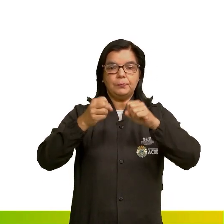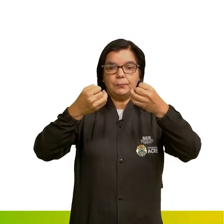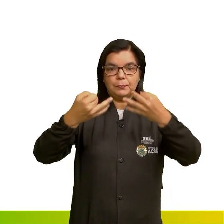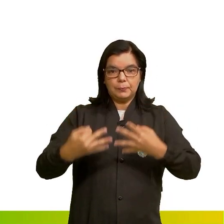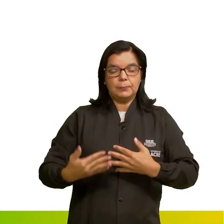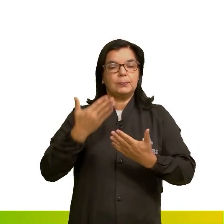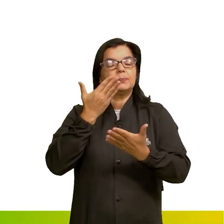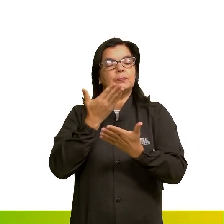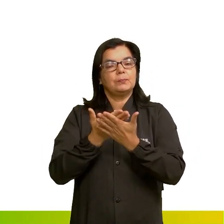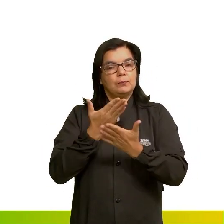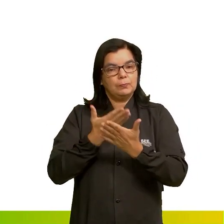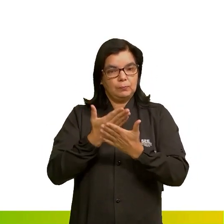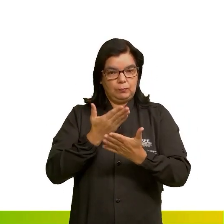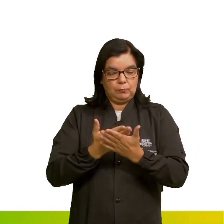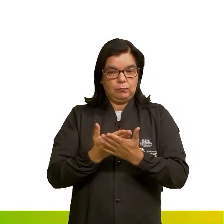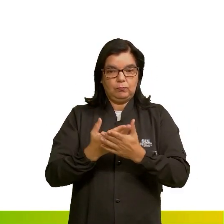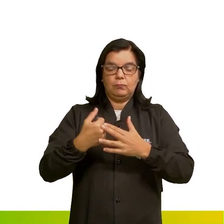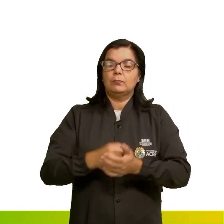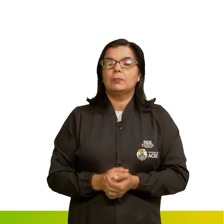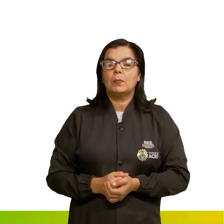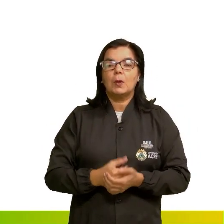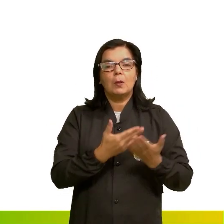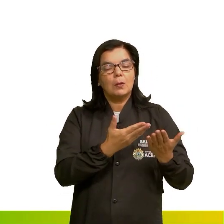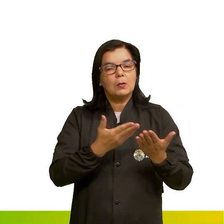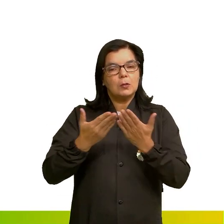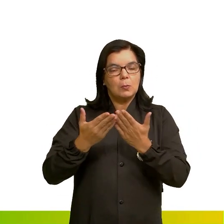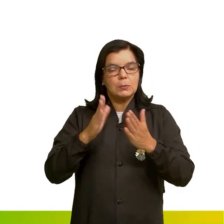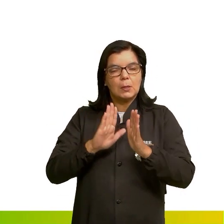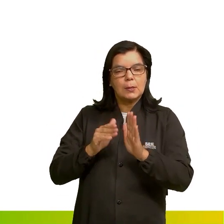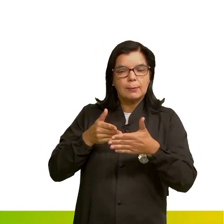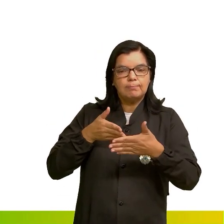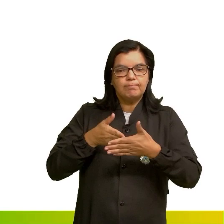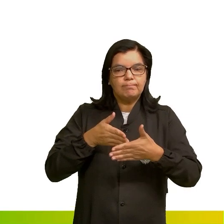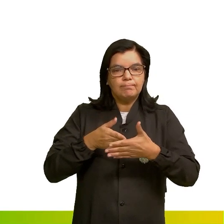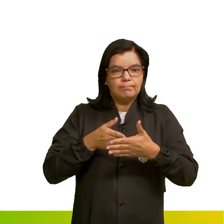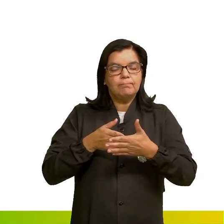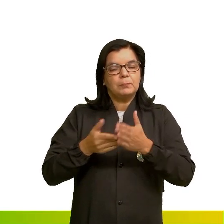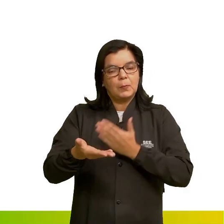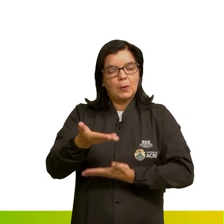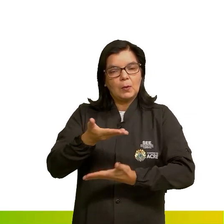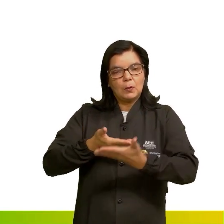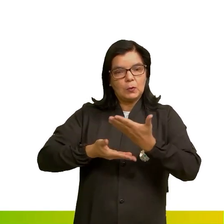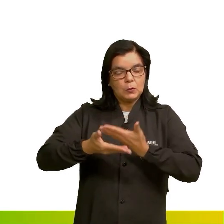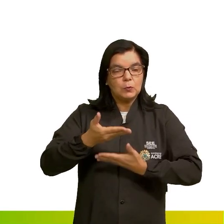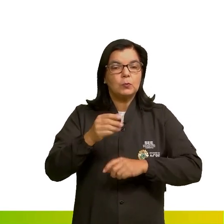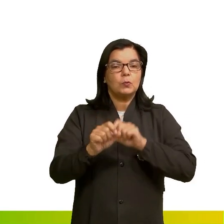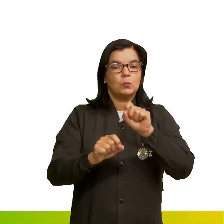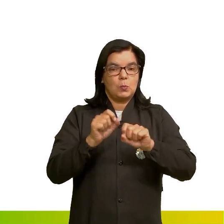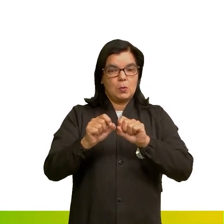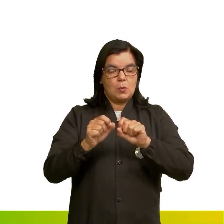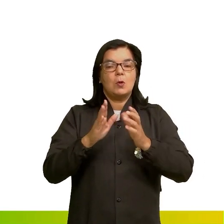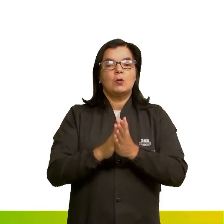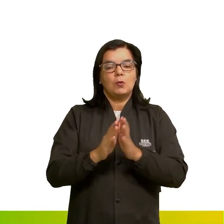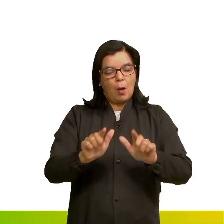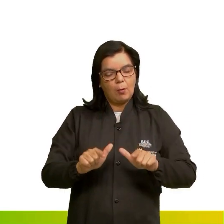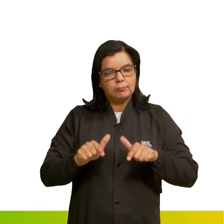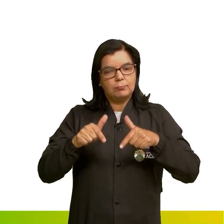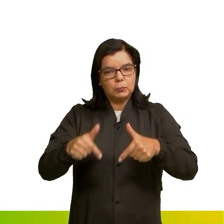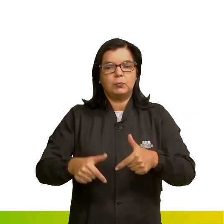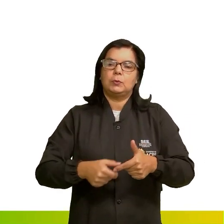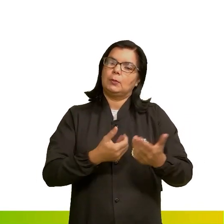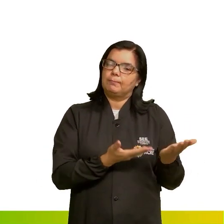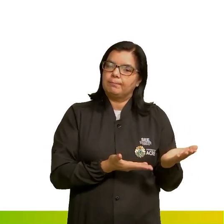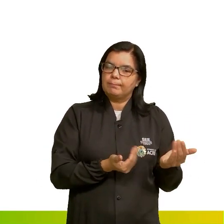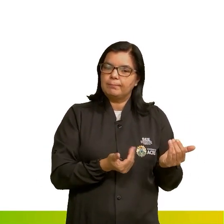estamos restringindo, nós temos essa delimitação relacionada, no caso, ao movimento juvenil.